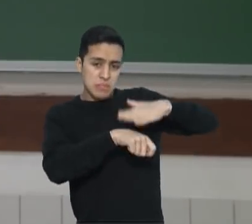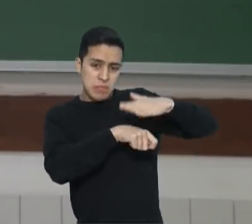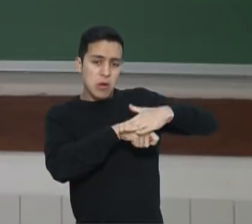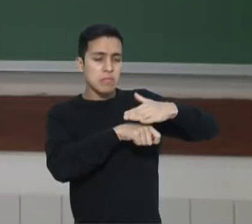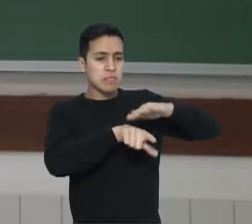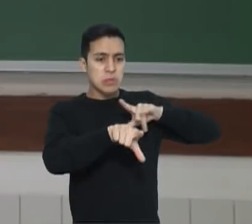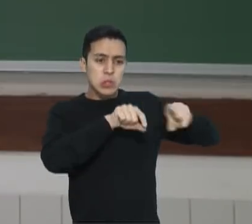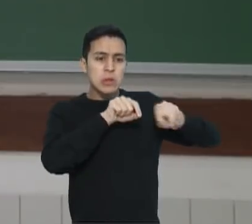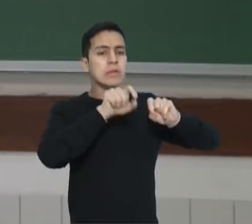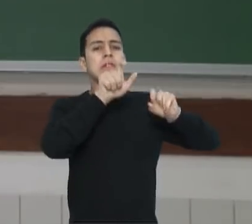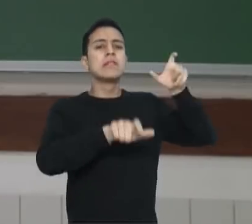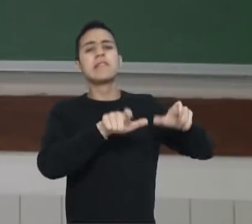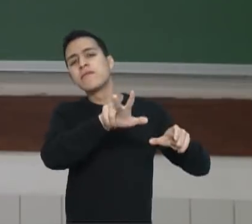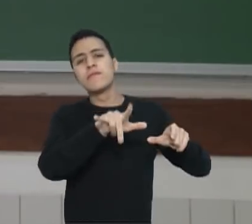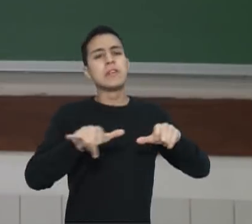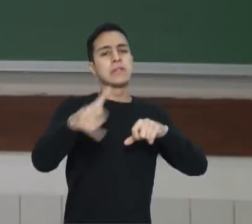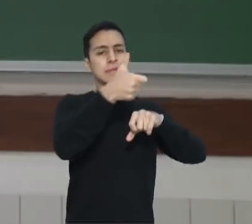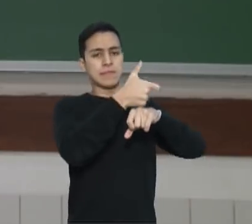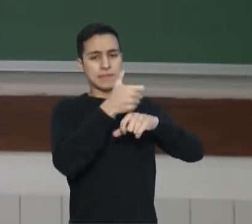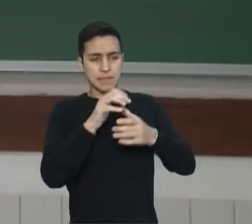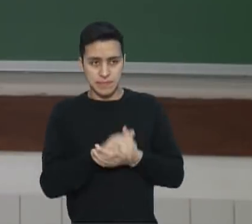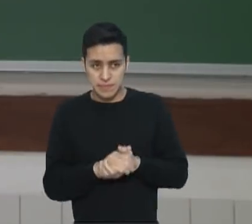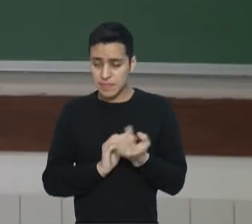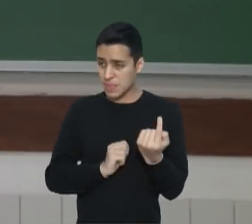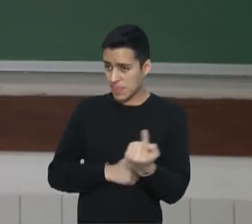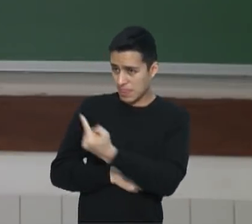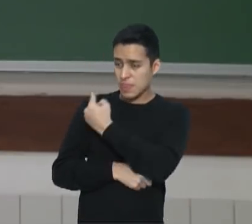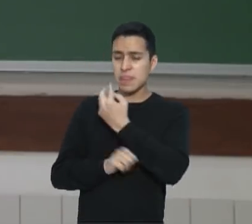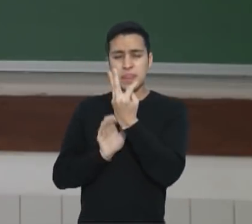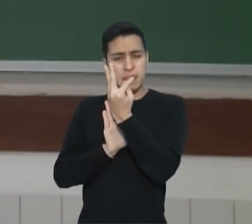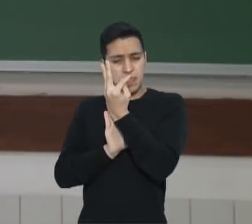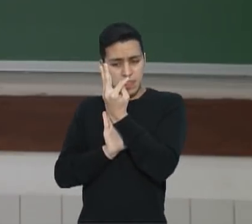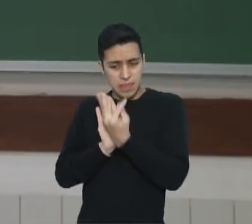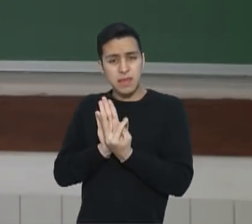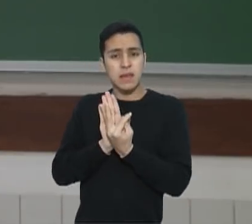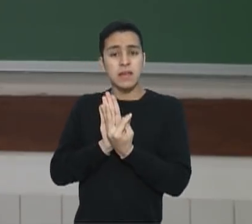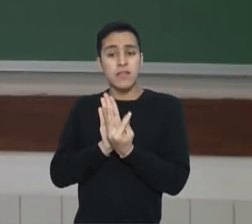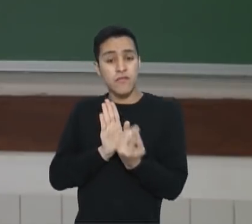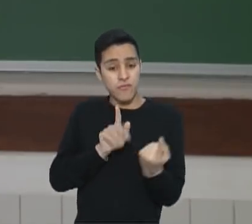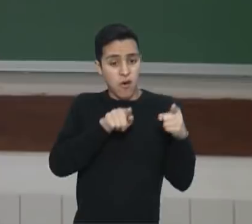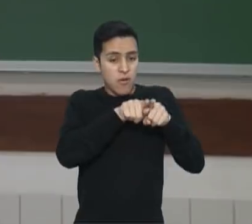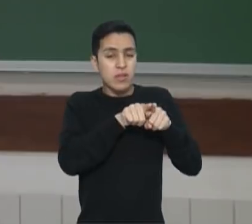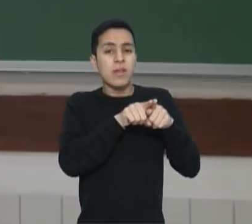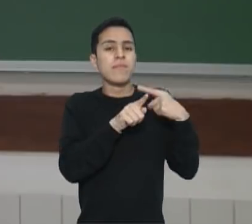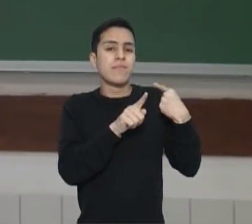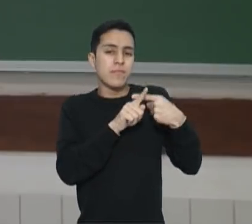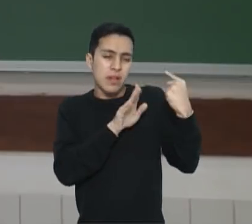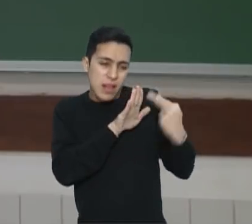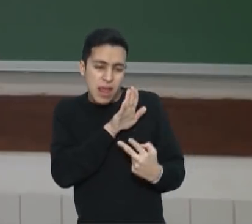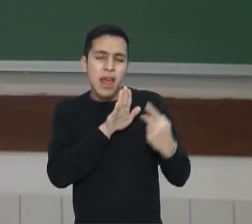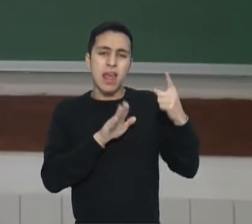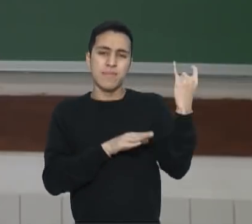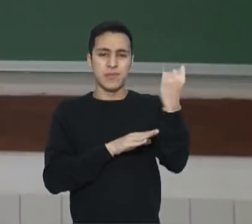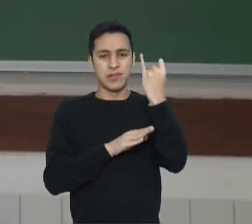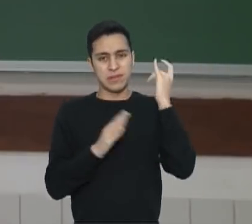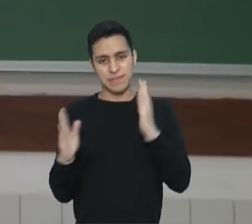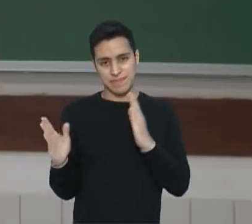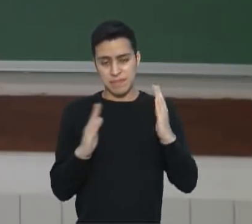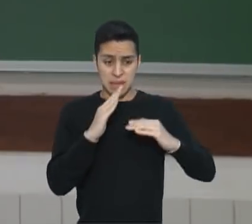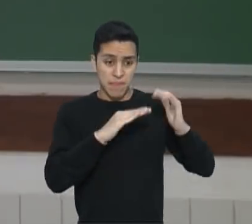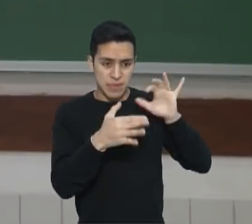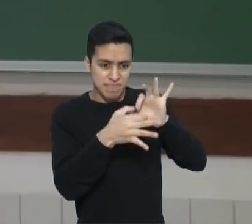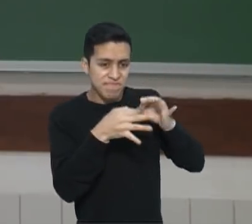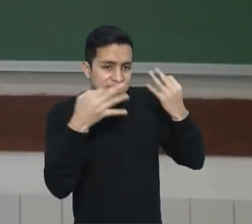Então, esse texto do padre Henri Grégoire, ele é resgatado pela sua importância teórica, que na prática, veremos, será bem